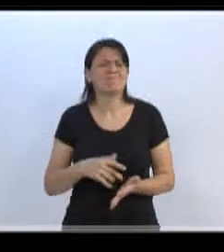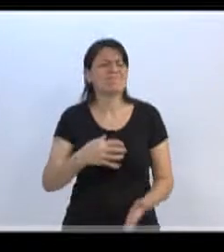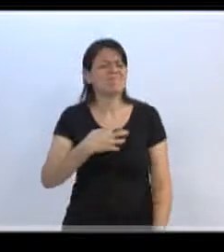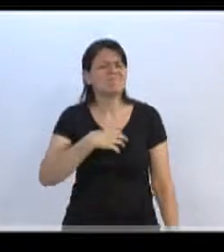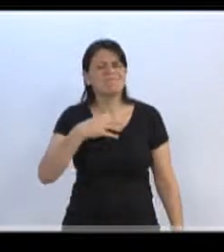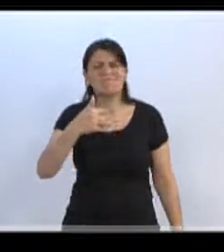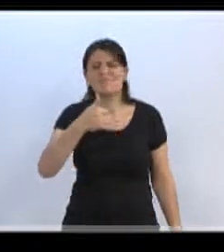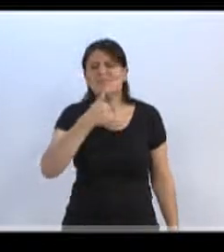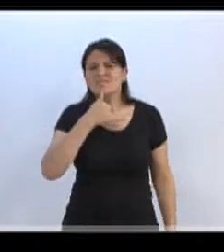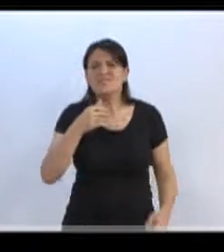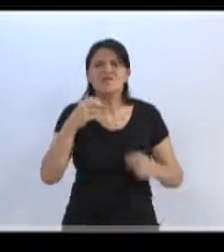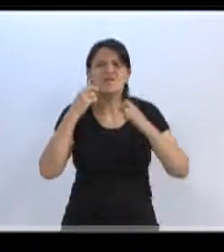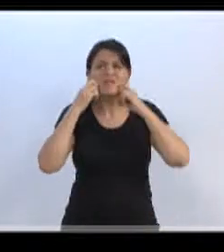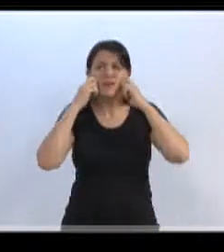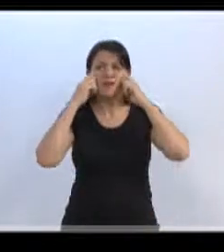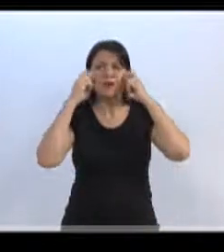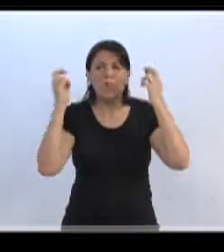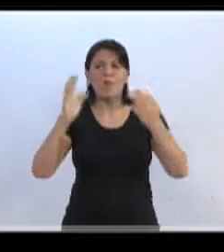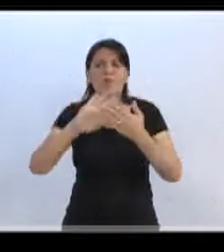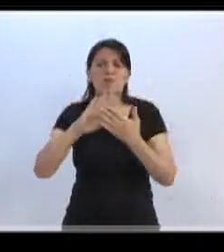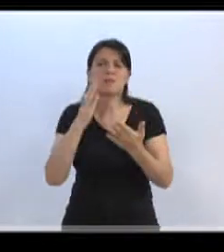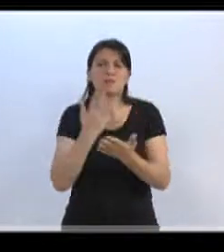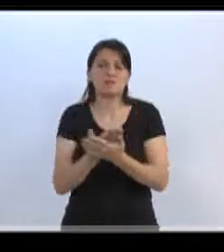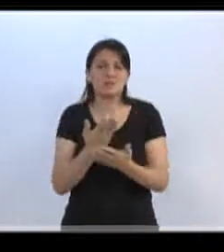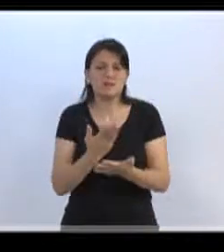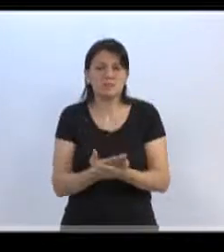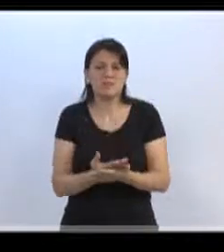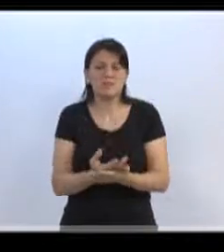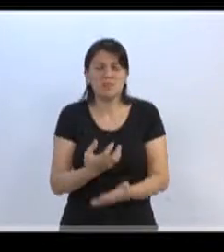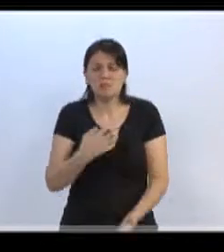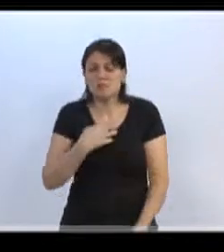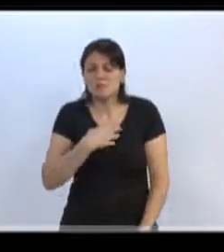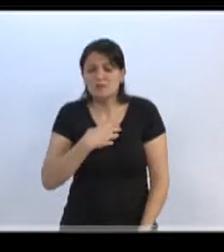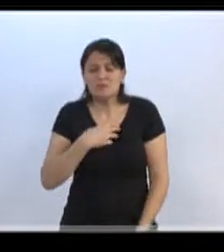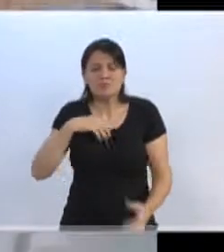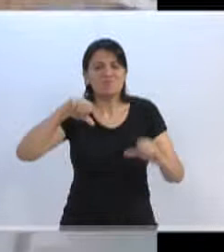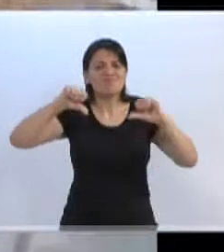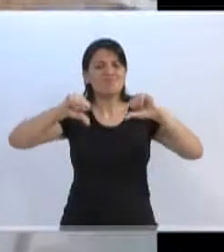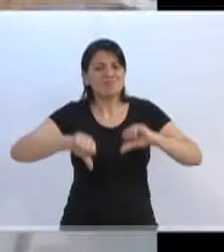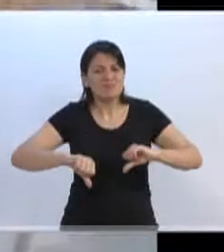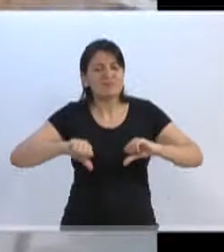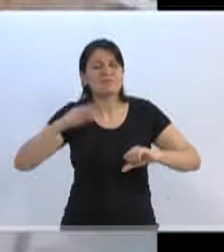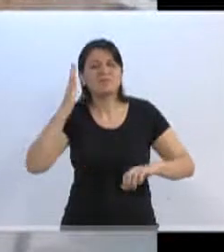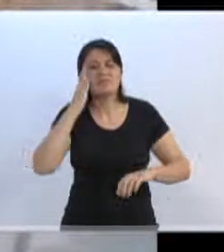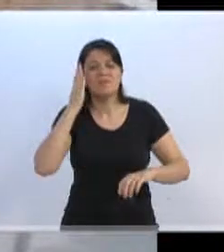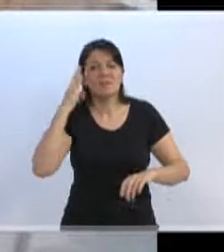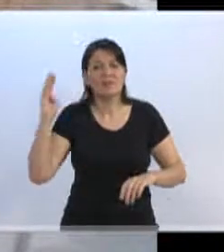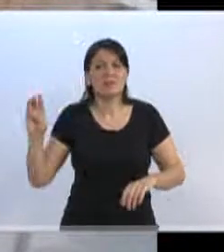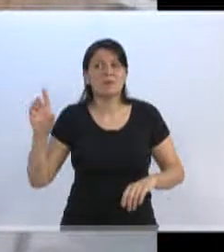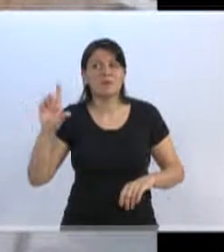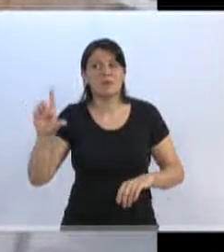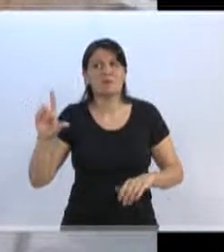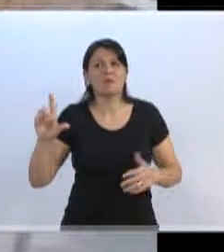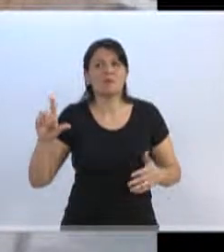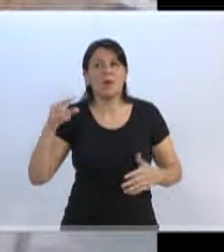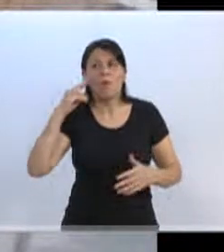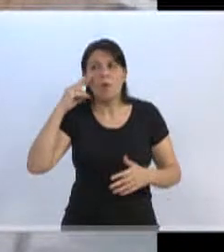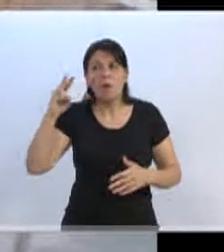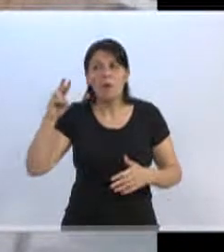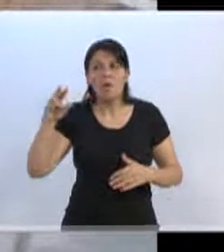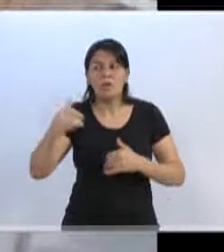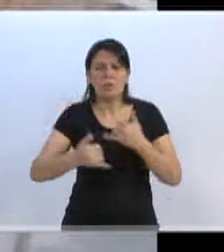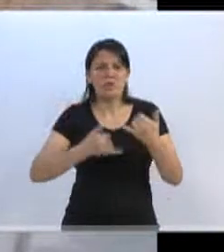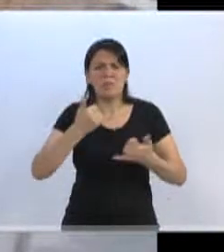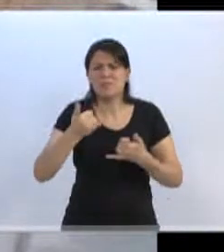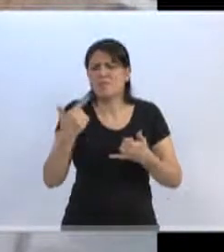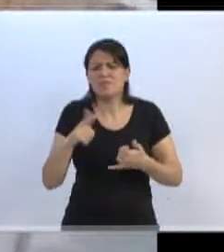vergonhoso a situação dessa escola tá a gente fica até decepcionado em saber que blumenau olha só o pacto para brincar